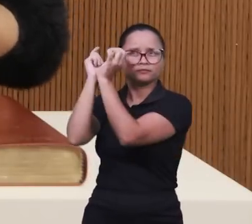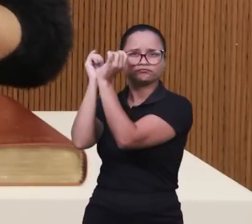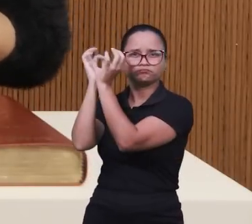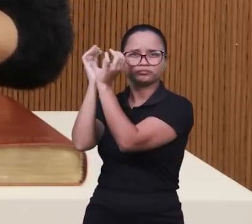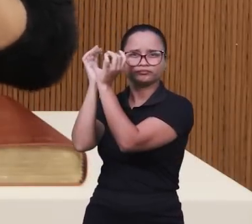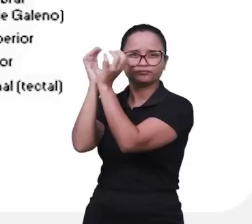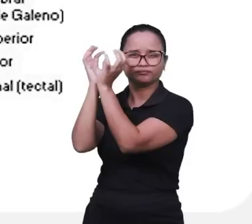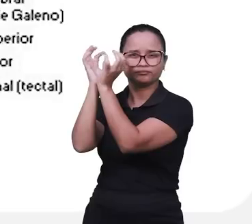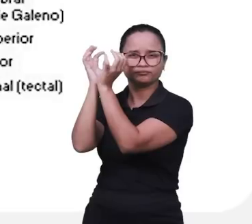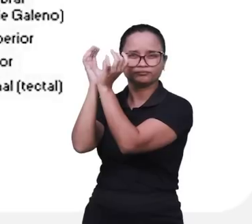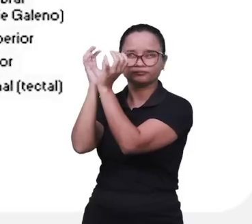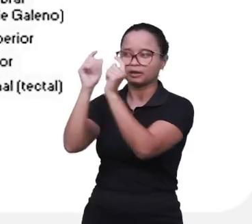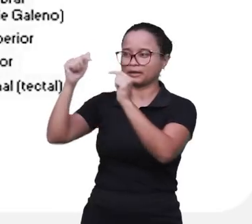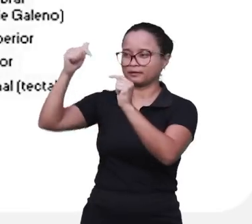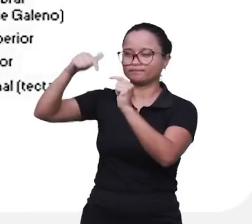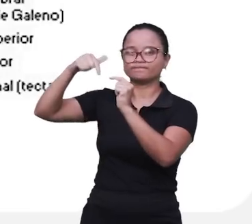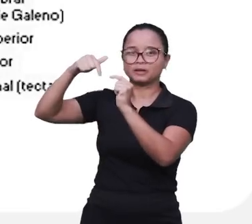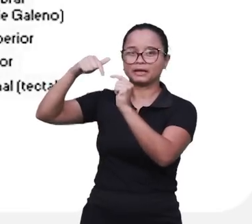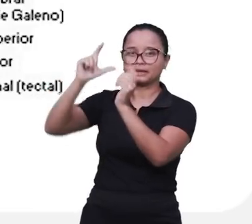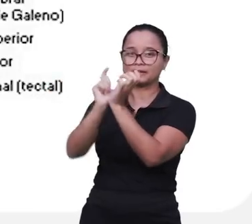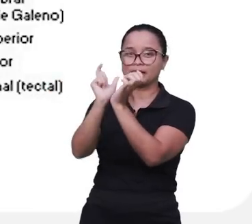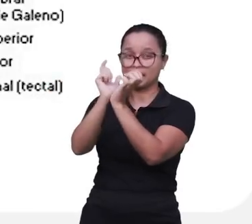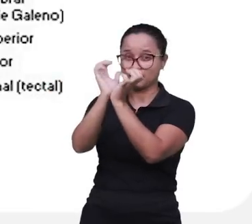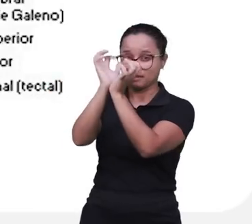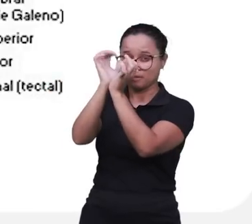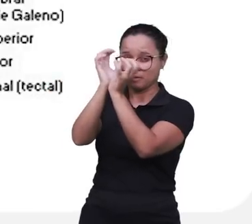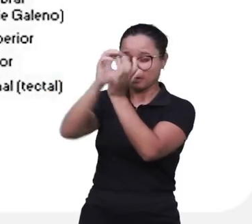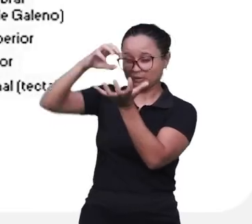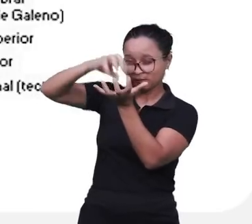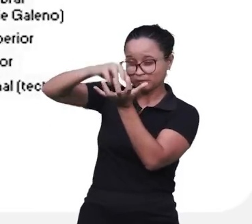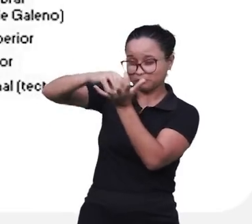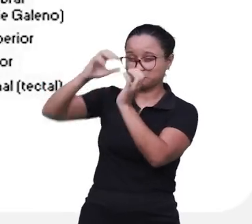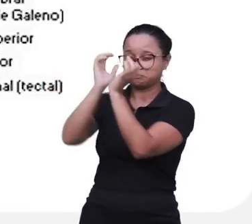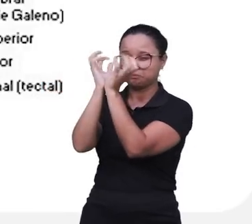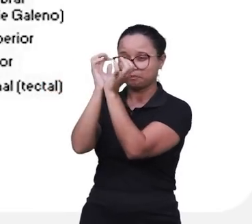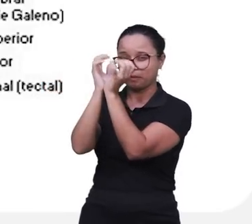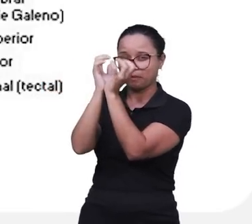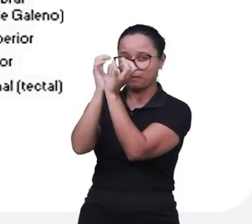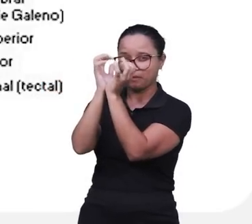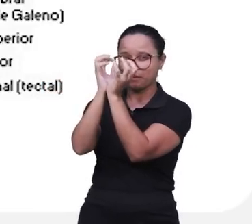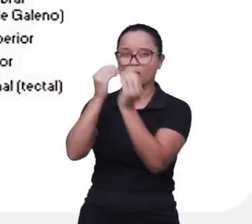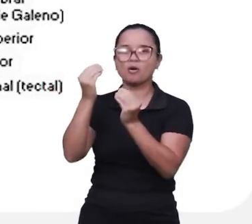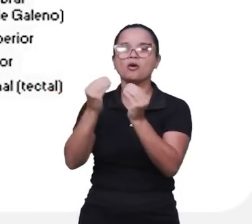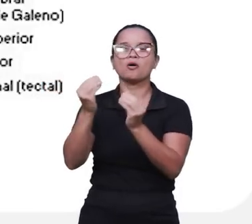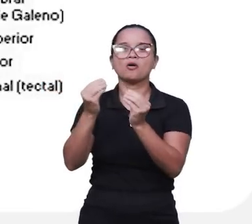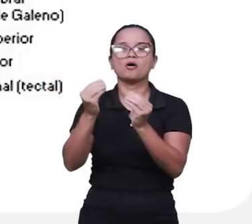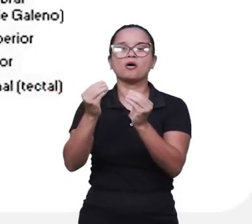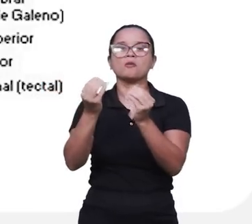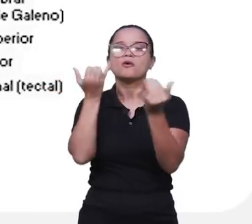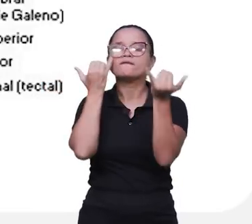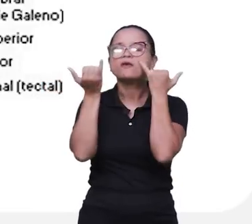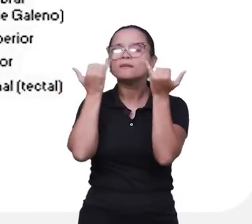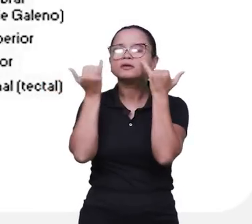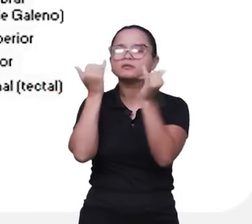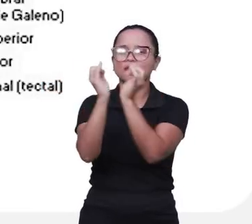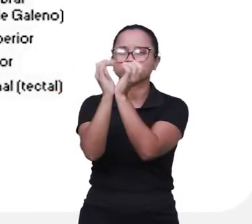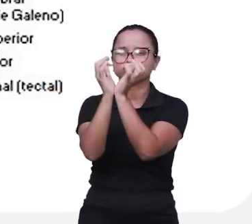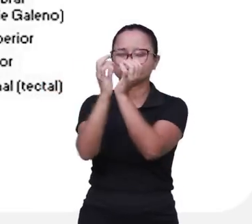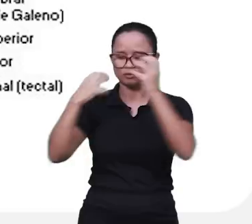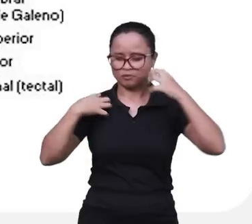cérebro. O centro nervoso possui uma região que envia estímulos para as